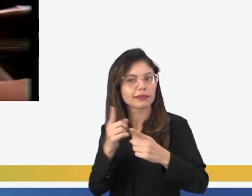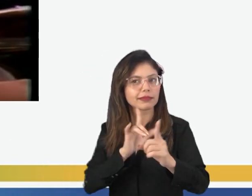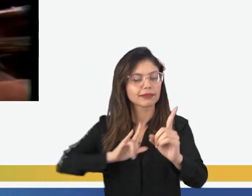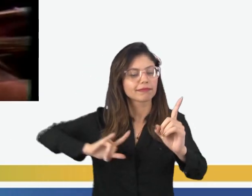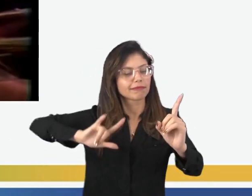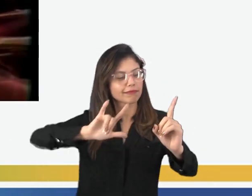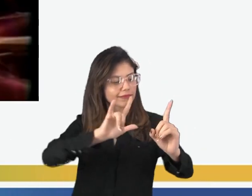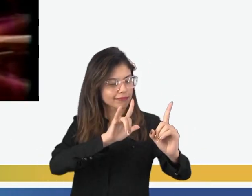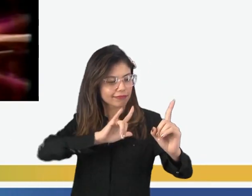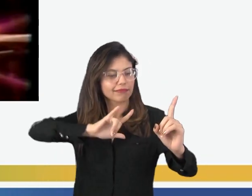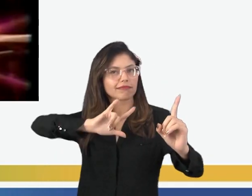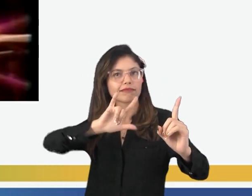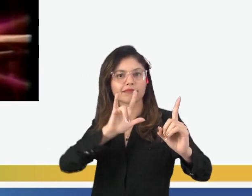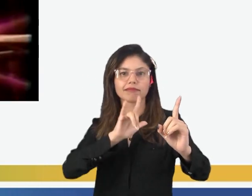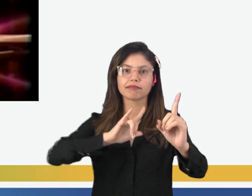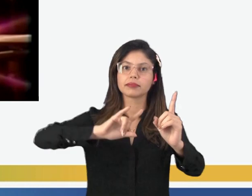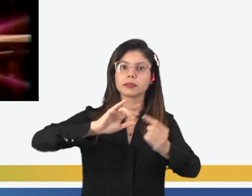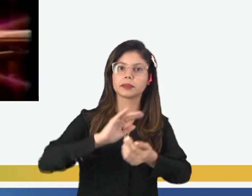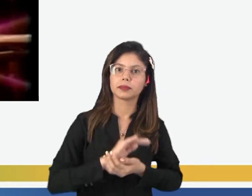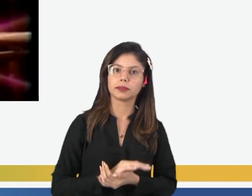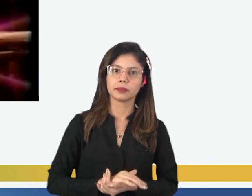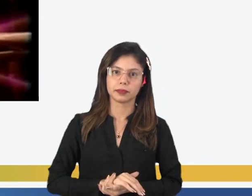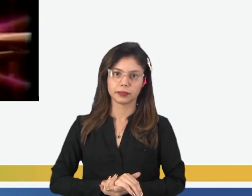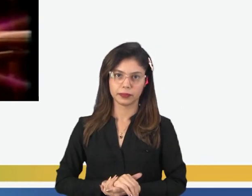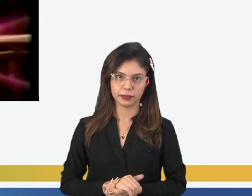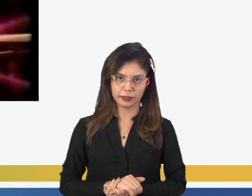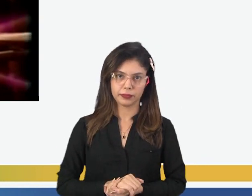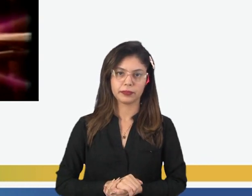por causa do amor.